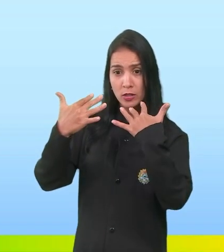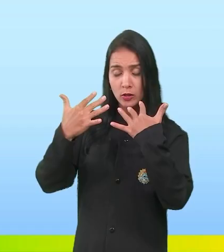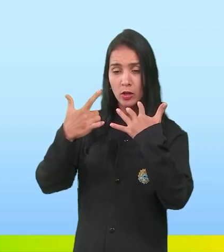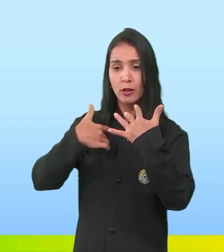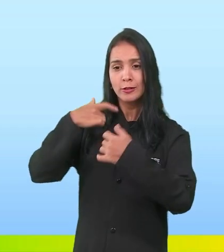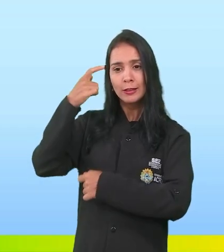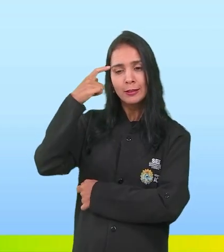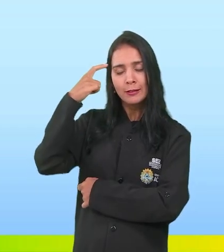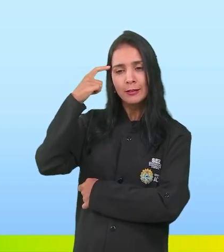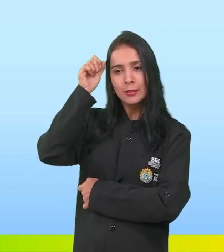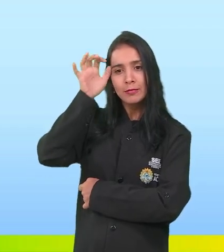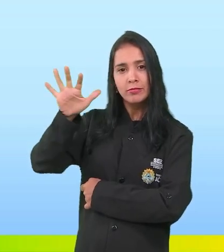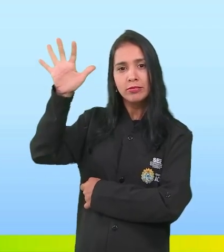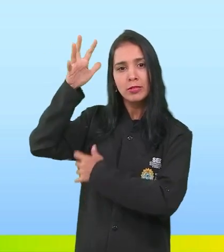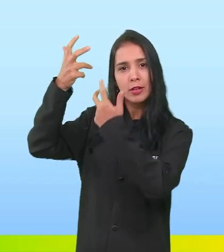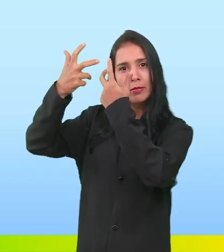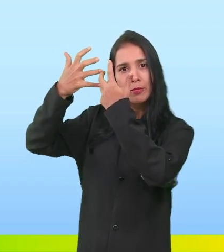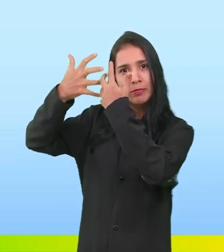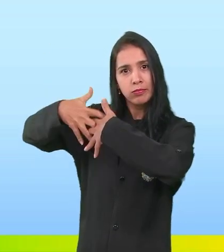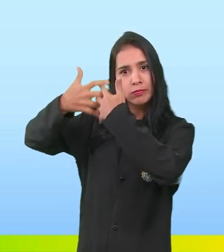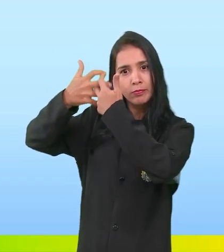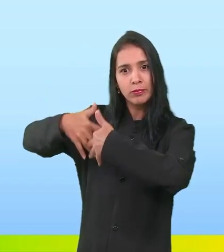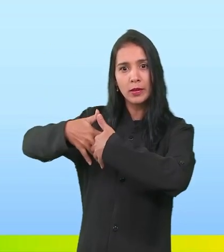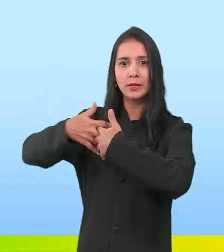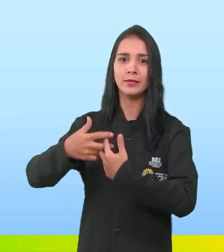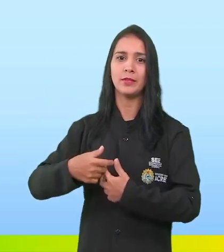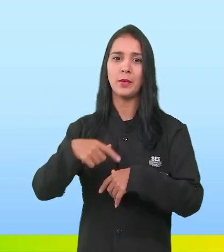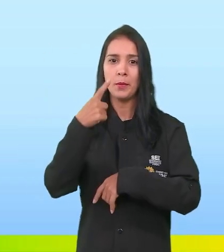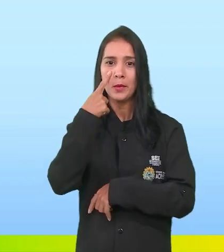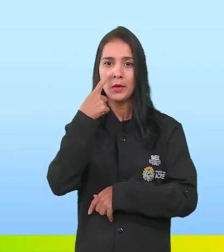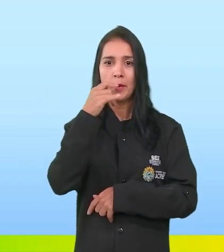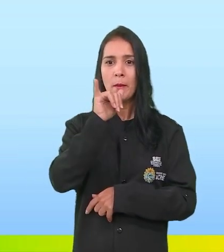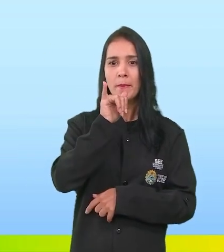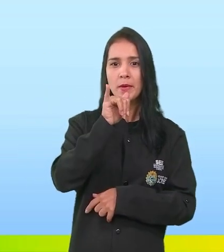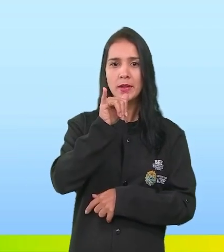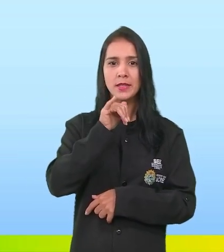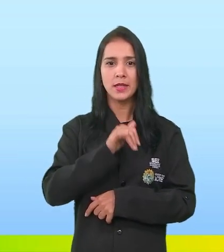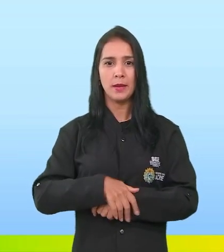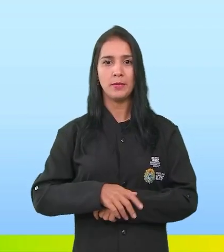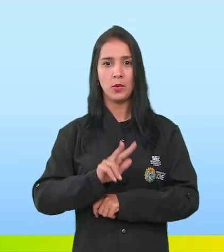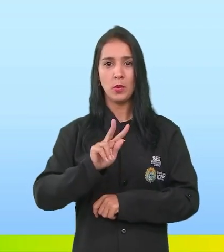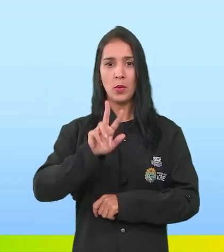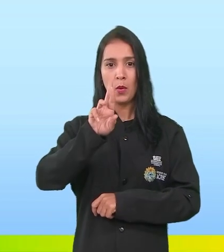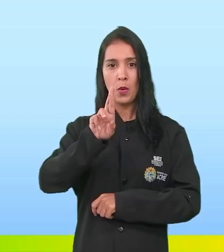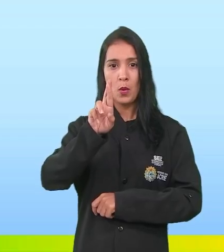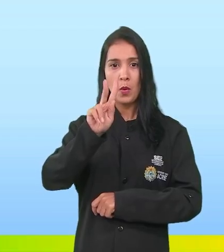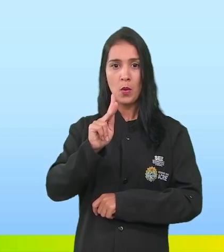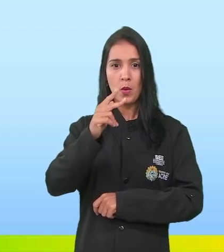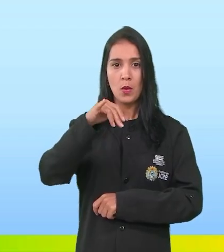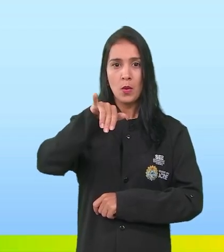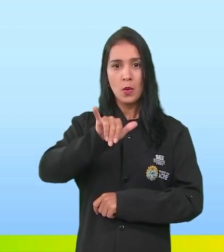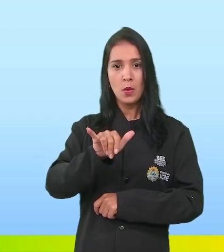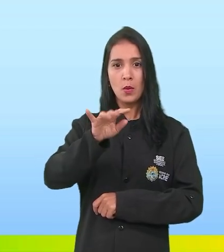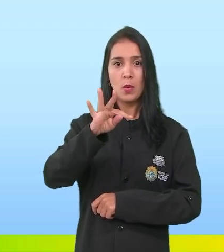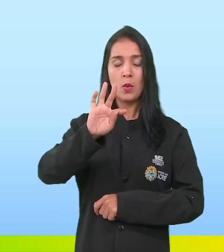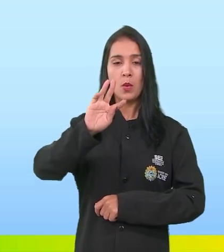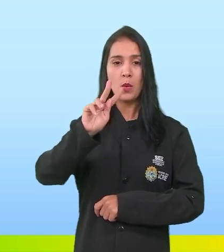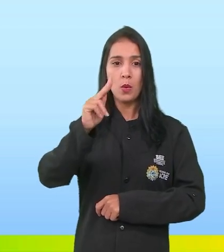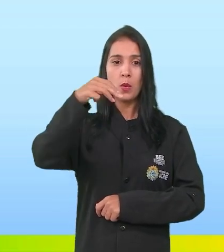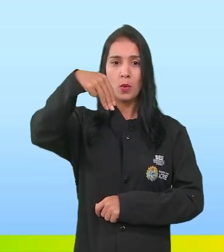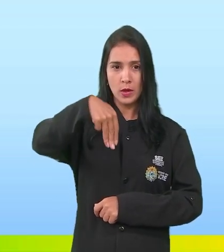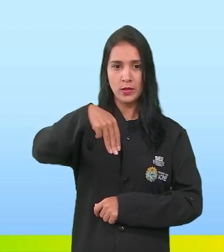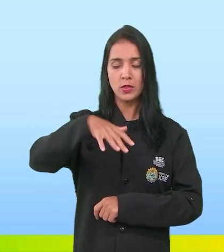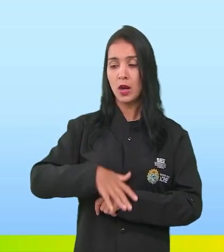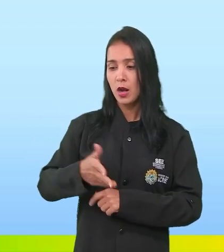em Hit Zero, de Marina Abramovic, onde o público interagia com o seu corpo. Essa